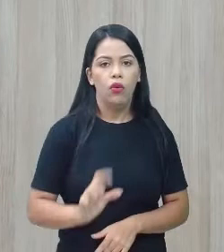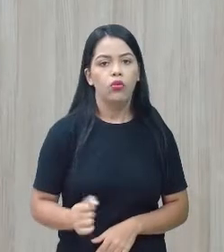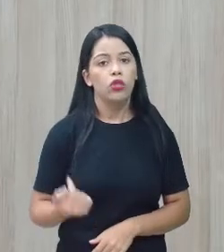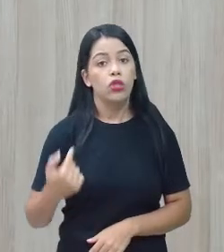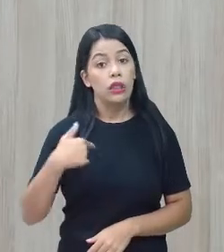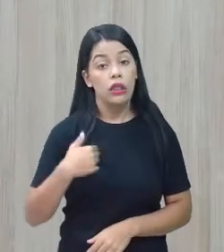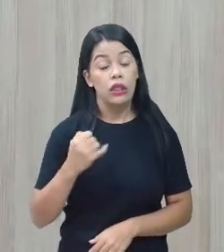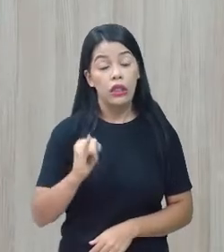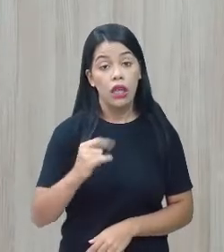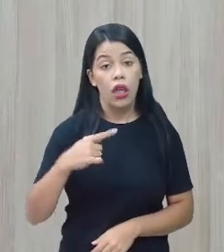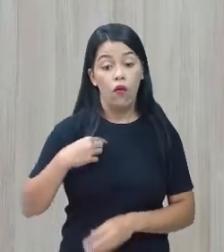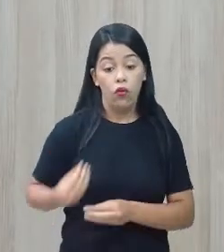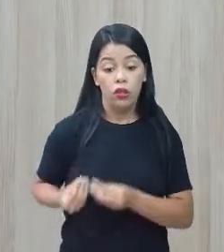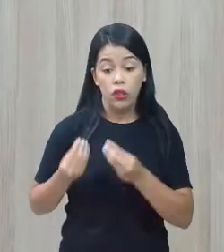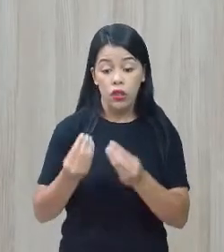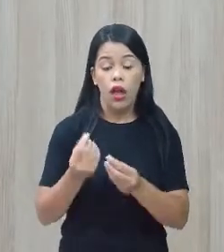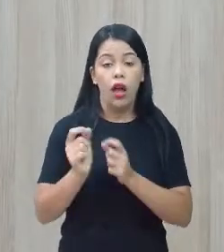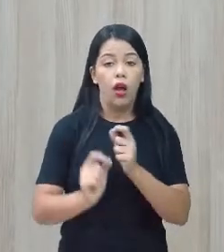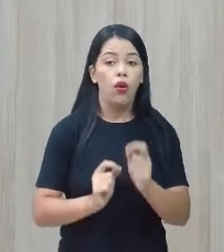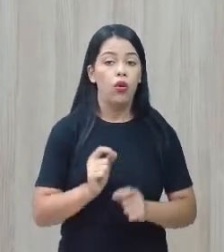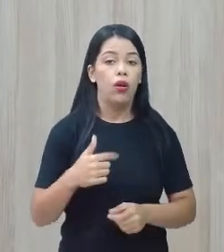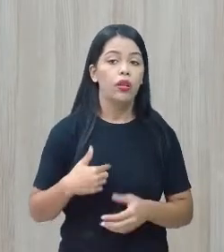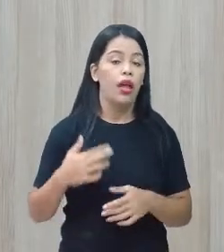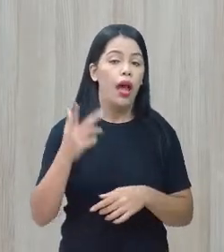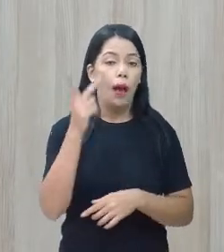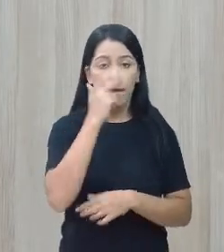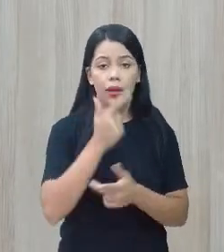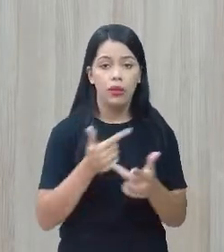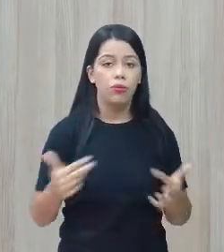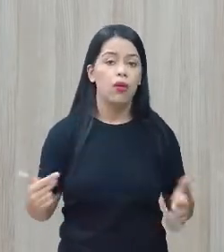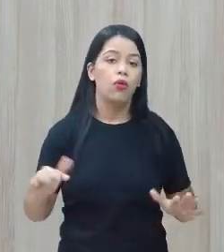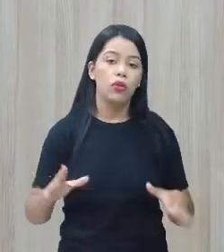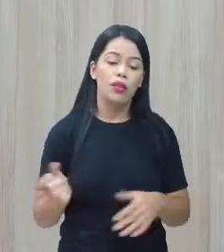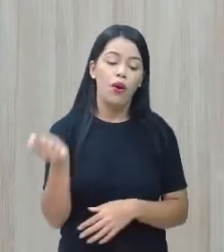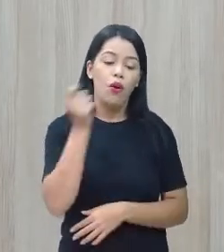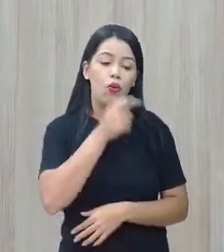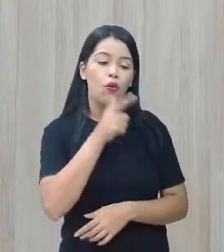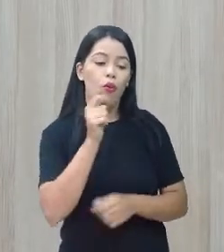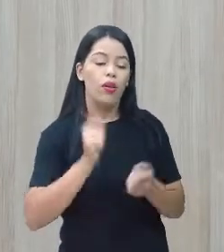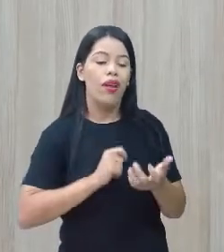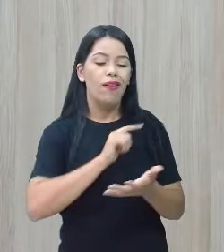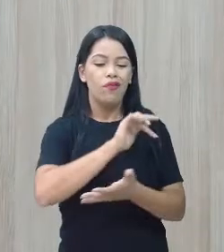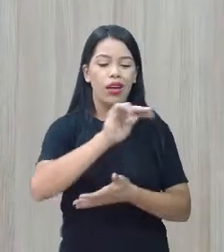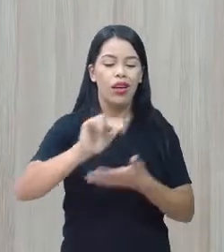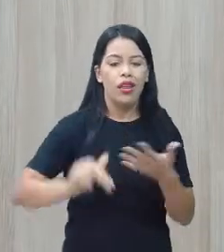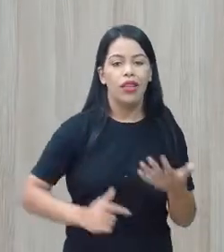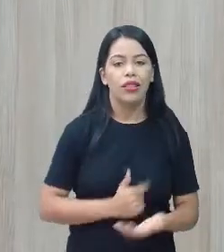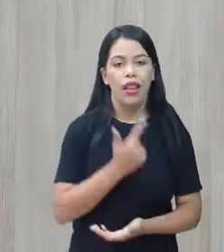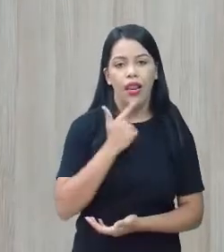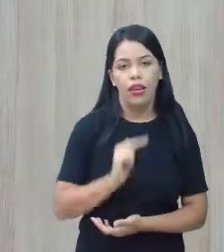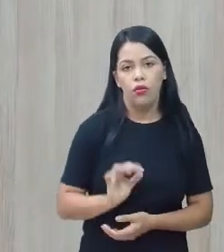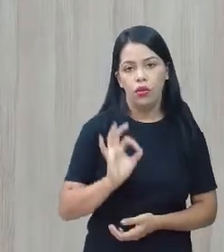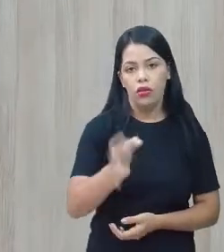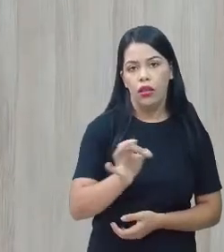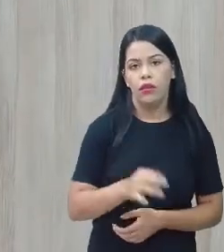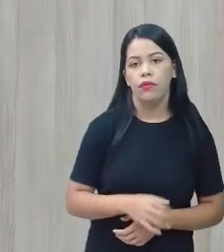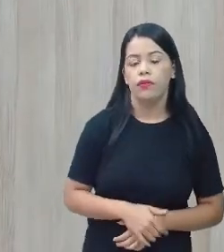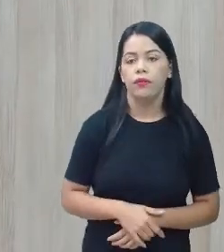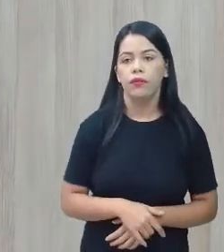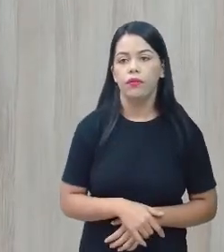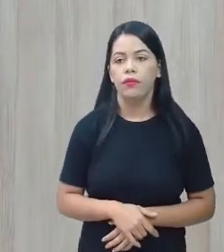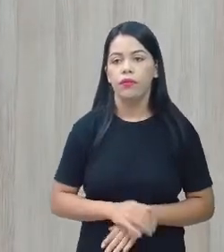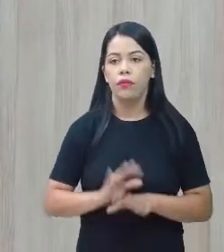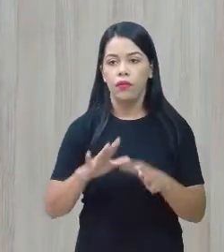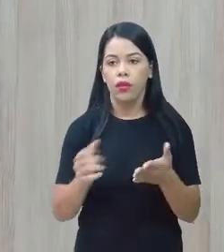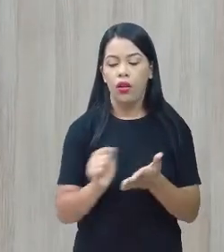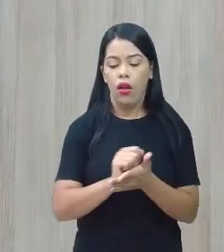coisa, e o que traz humor é exatamente essa pluralidade da língua e a variação linguística, tá? O